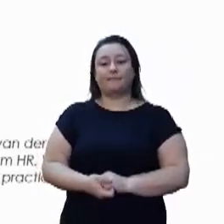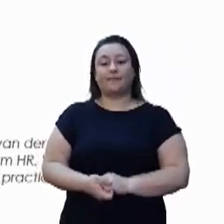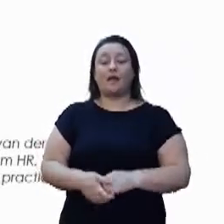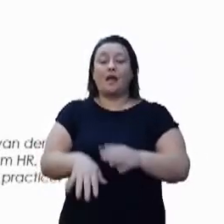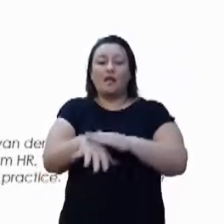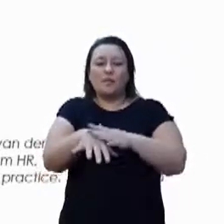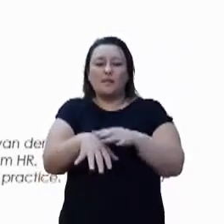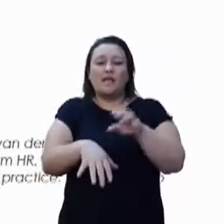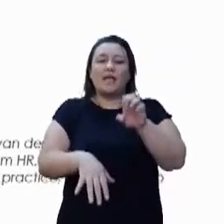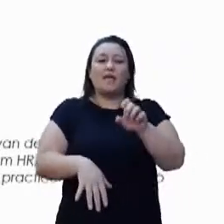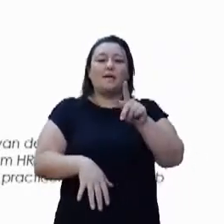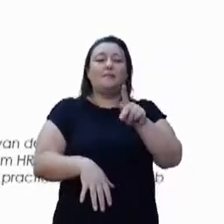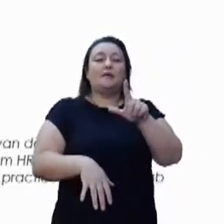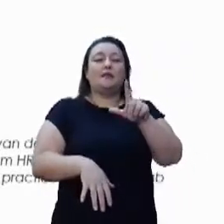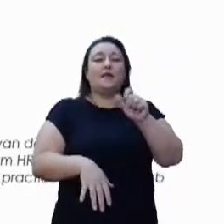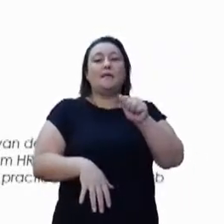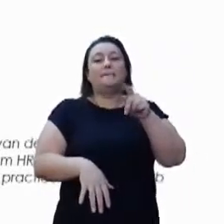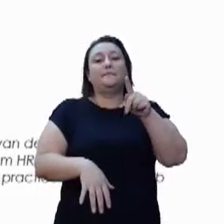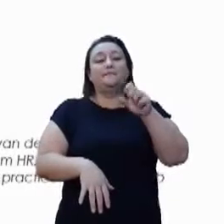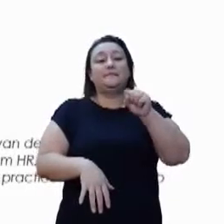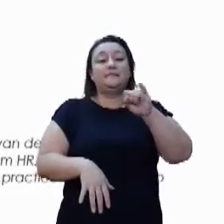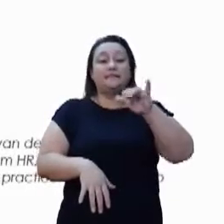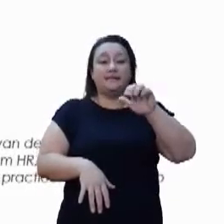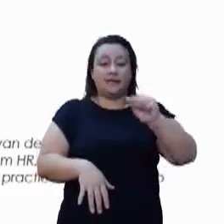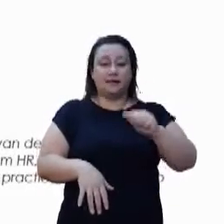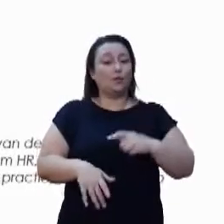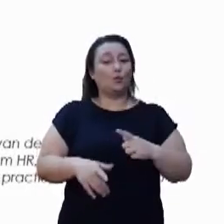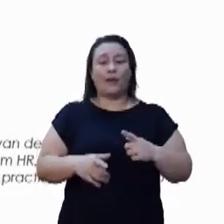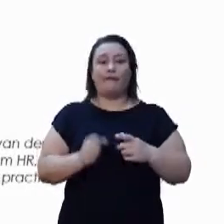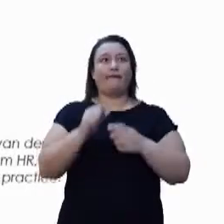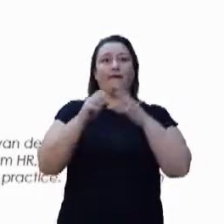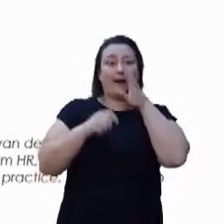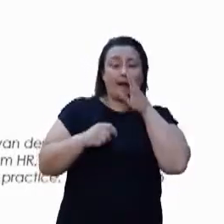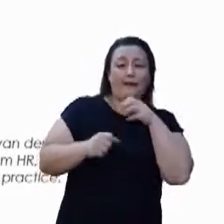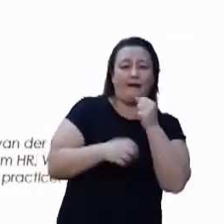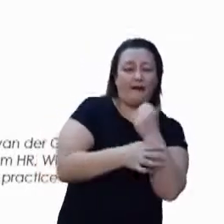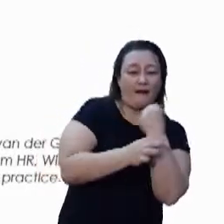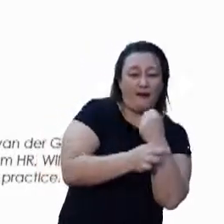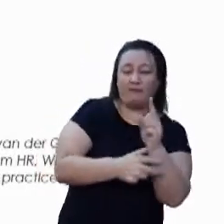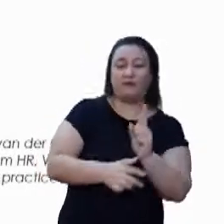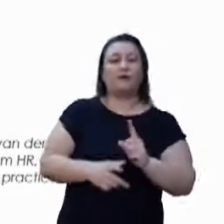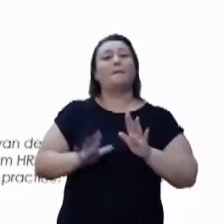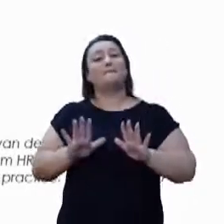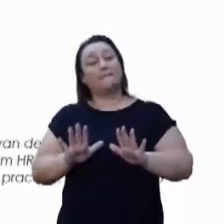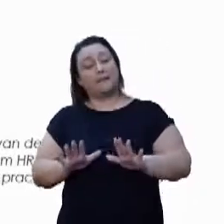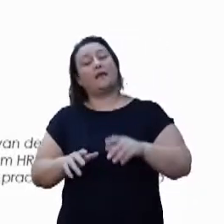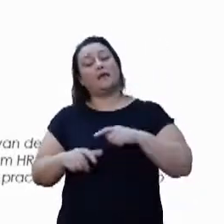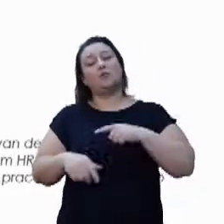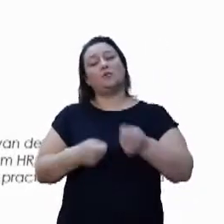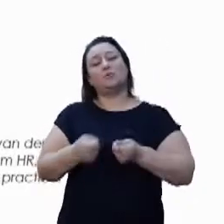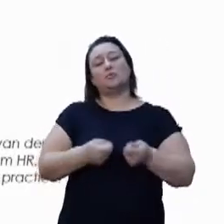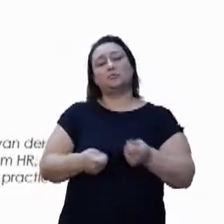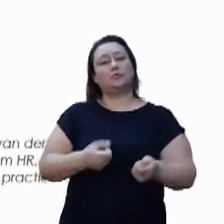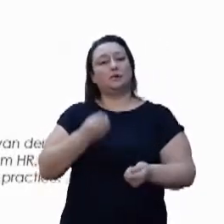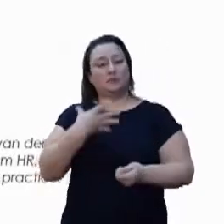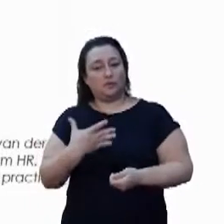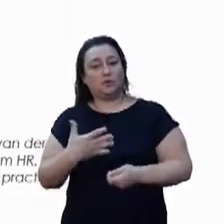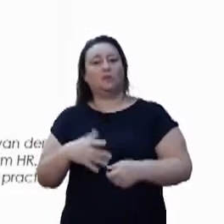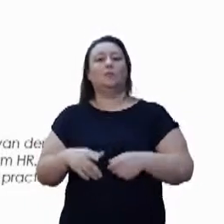Epilepsia, em geral, não é um quadro grave de epilepsia. Geralmente é possível ter um bom controle da epilepsia nesses pacientes